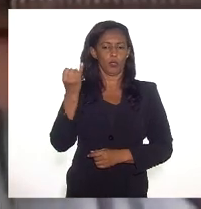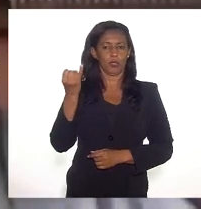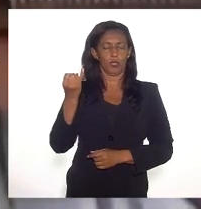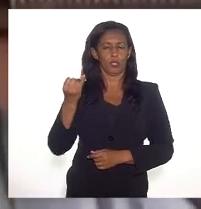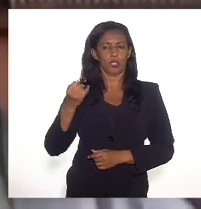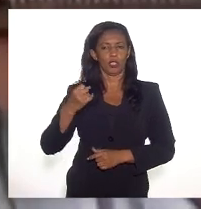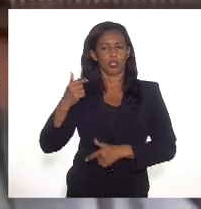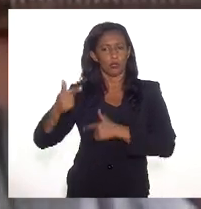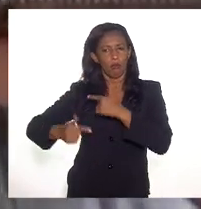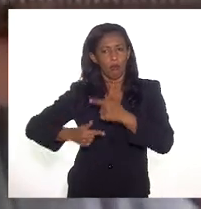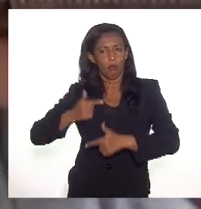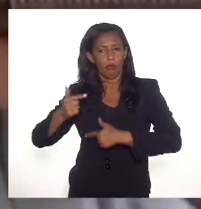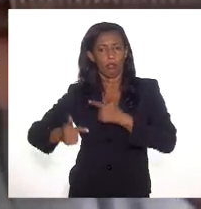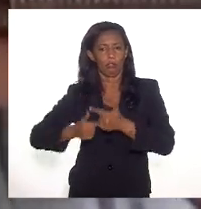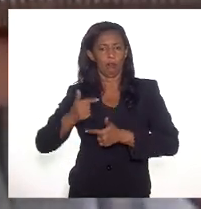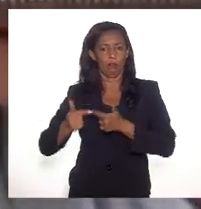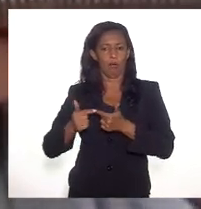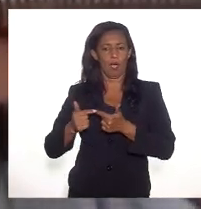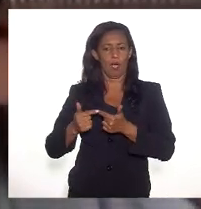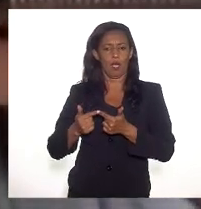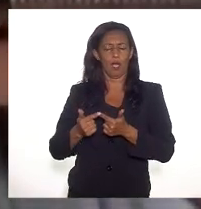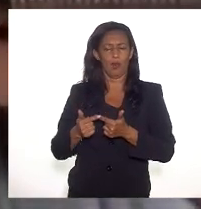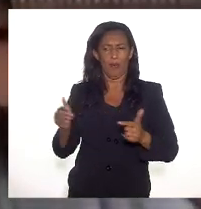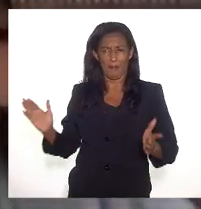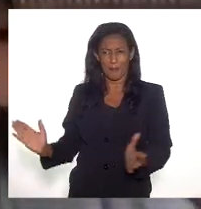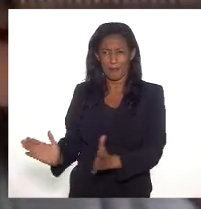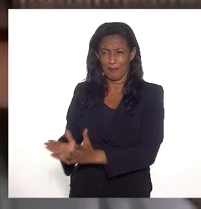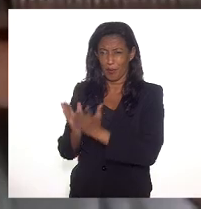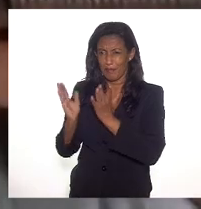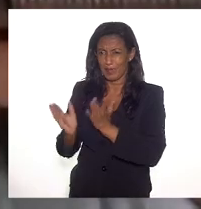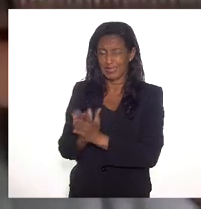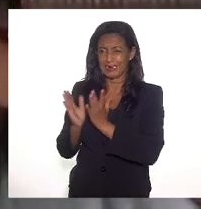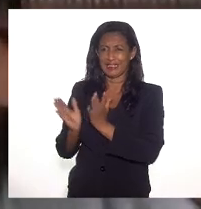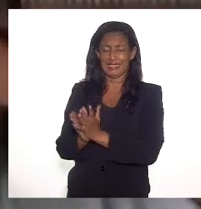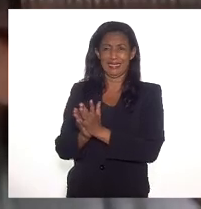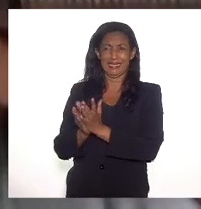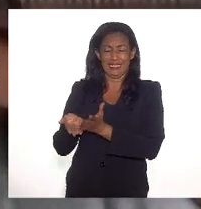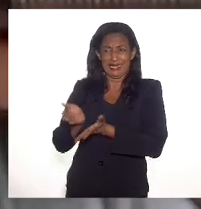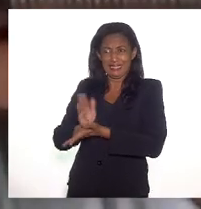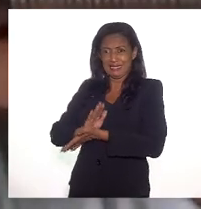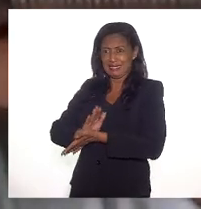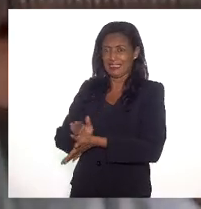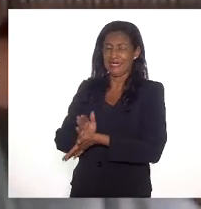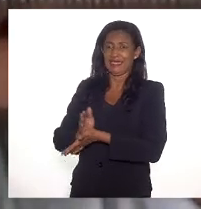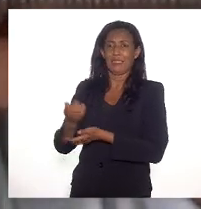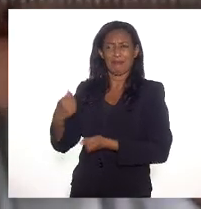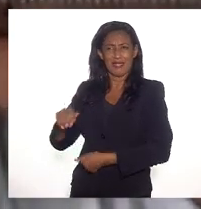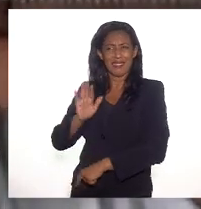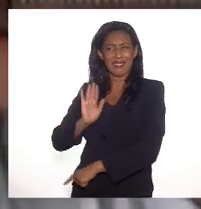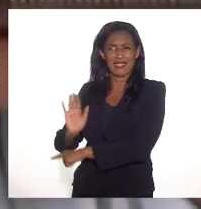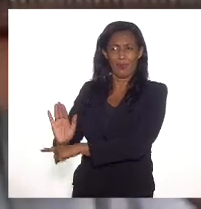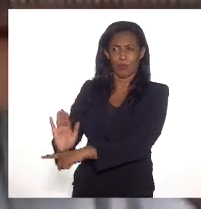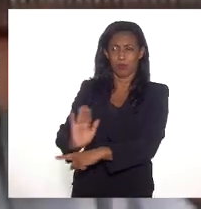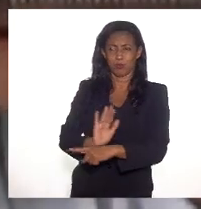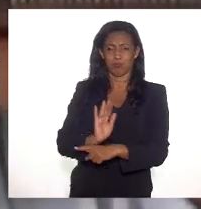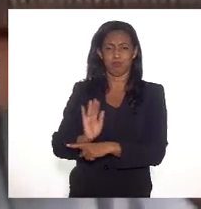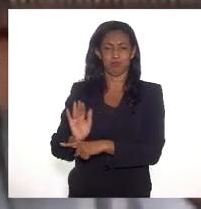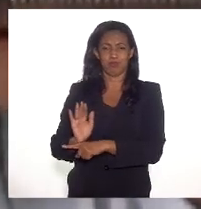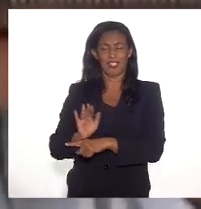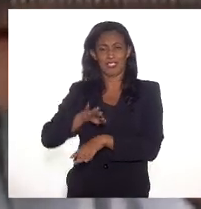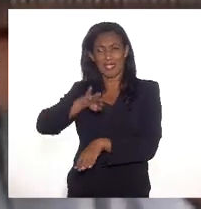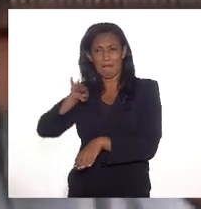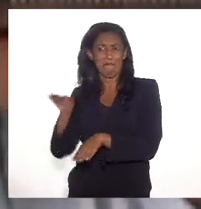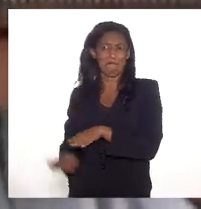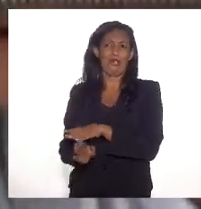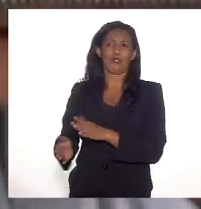e renda, combater a pobreza. A extrema pobreza agora, né, Valdec? A gente já passou de pobreza. A gente já está nos extremos da pobreza aqui no estado